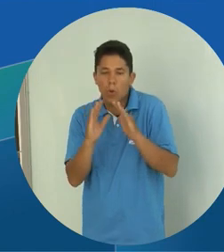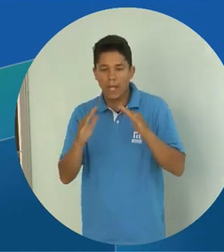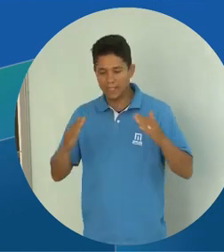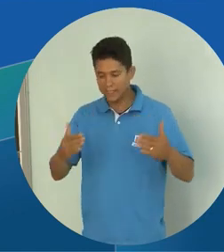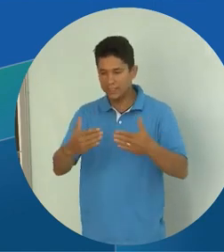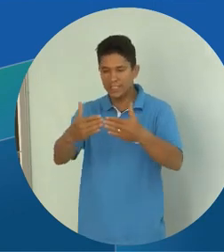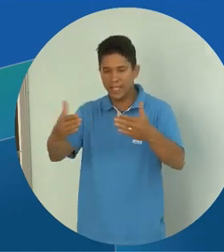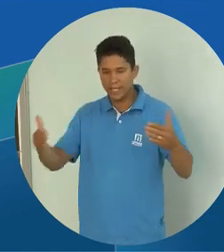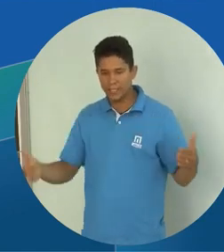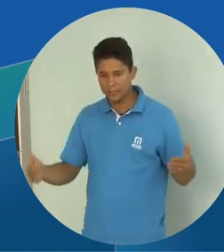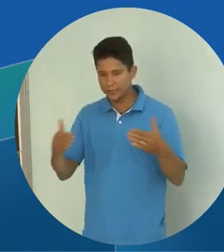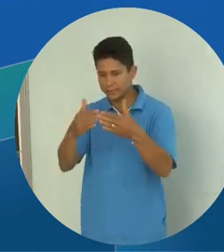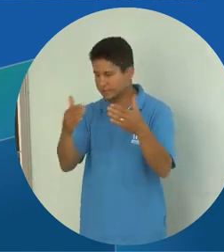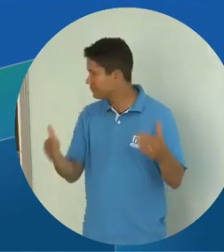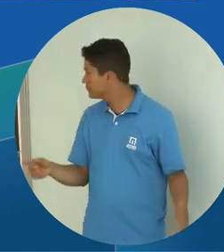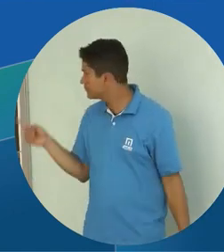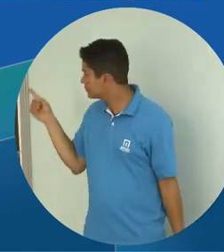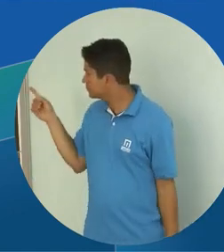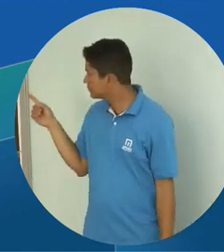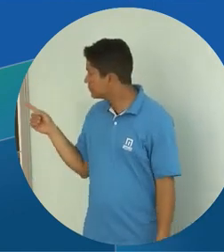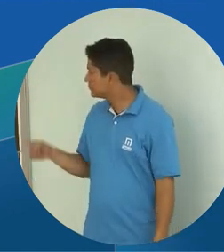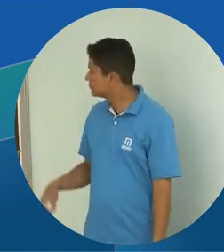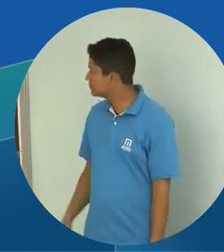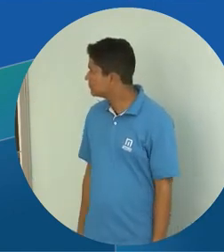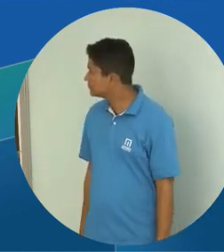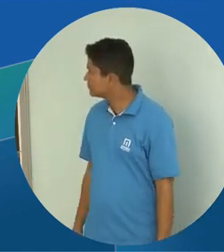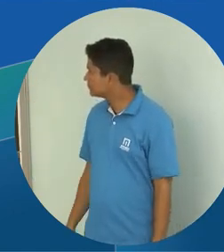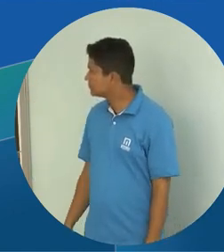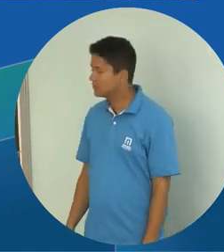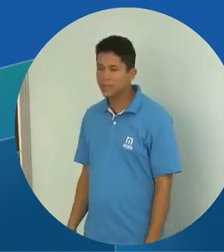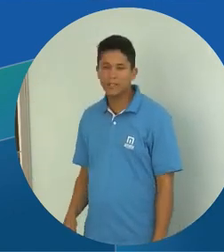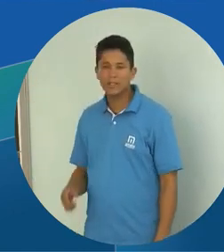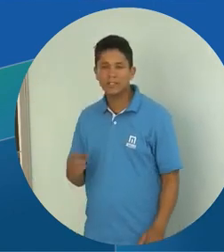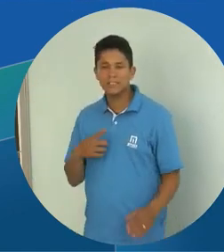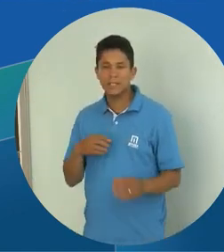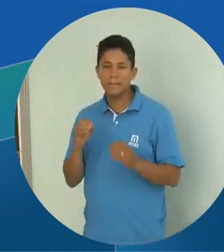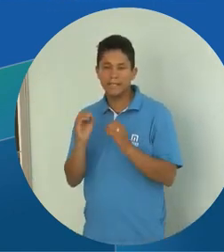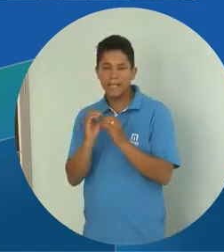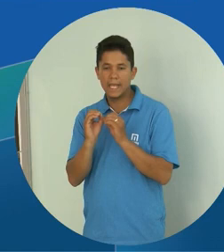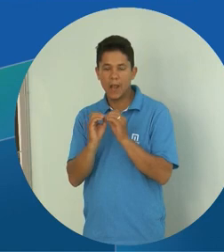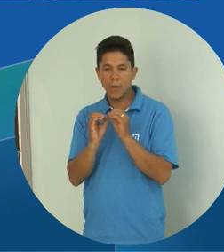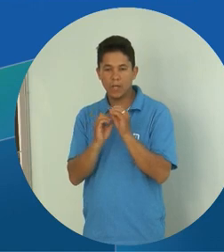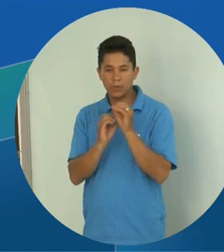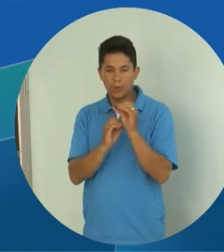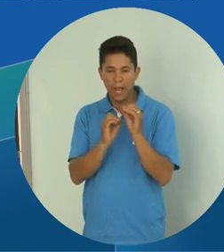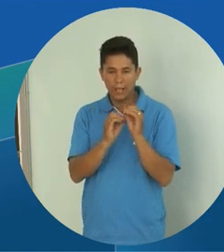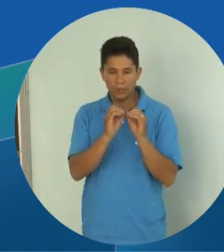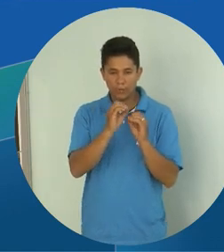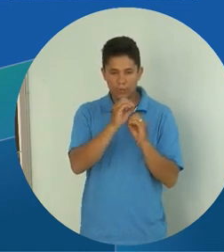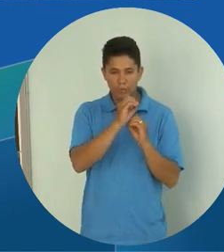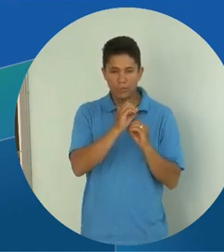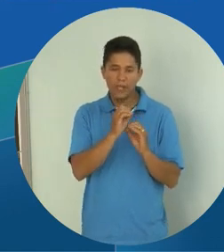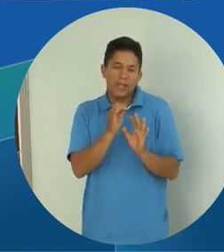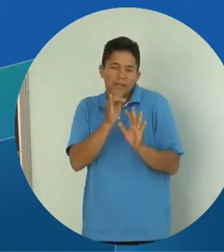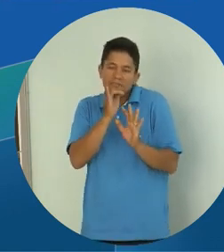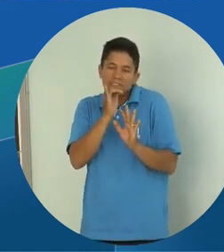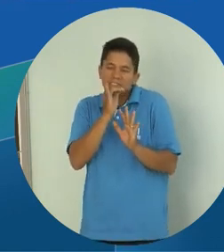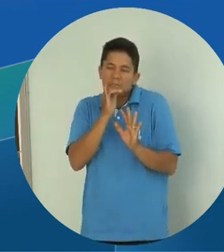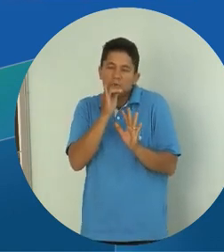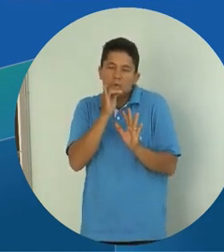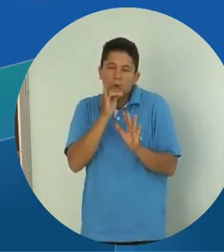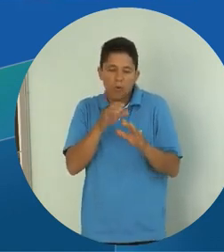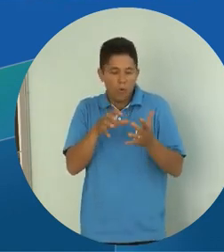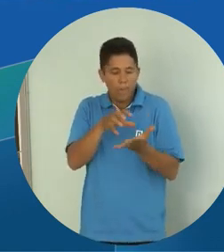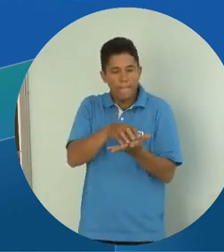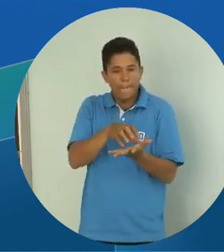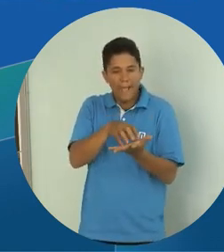Fez a injeção com o meio, porque havia material granular na trincheira, né? Então a gente simulou o meio também